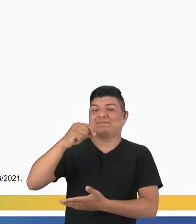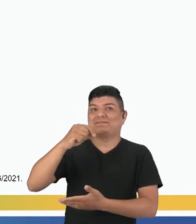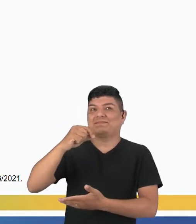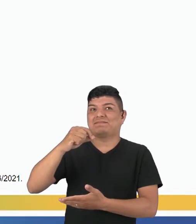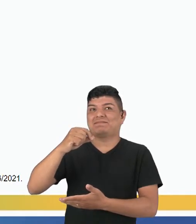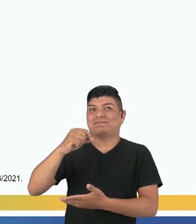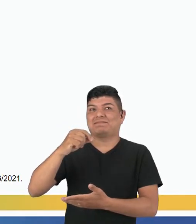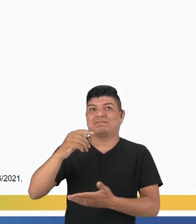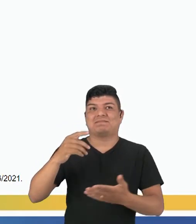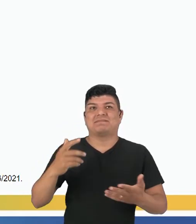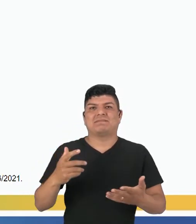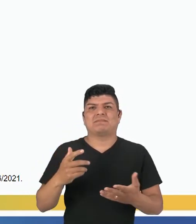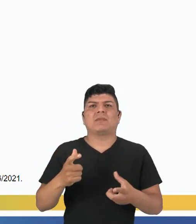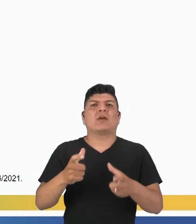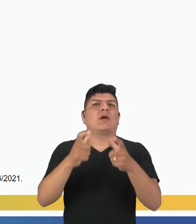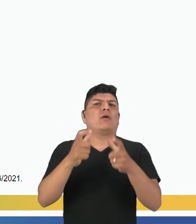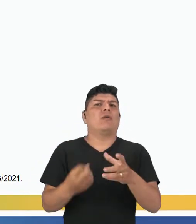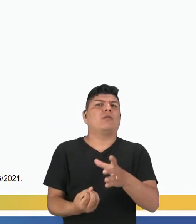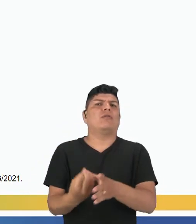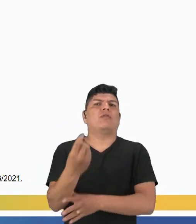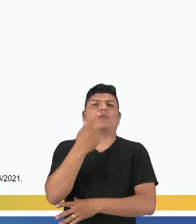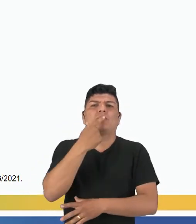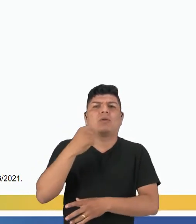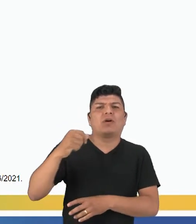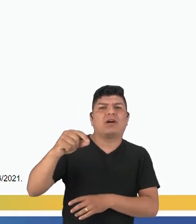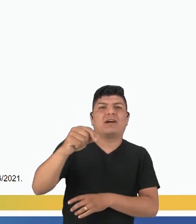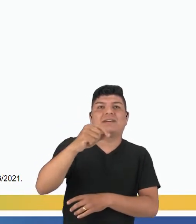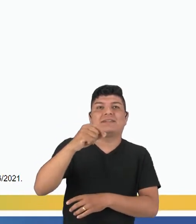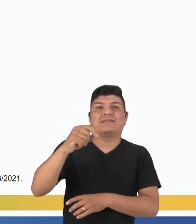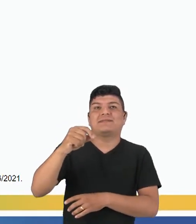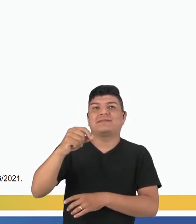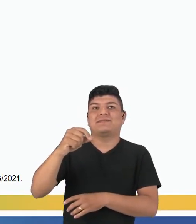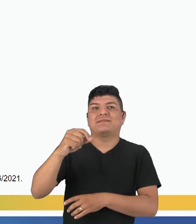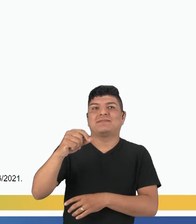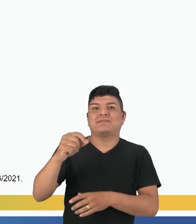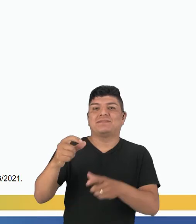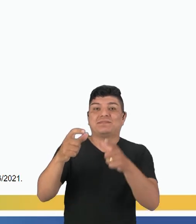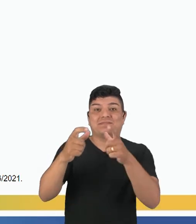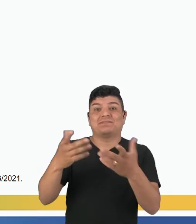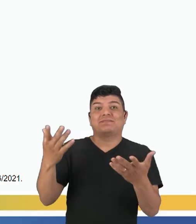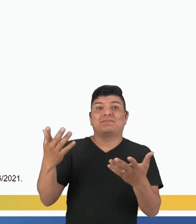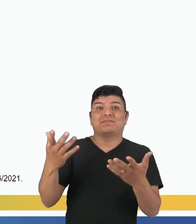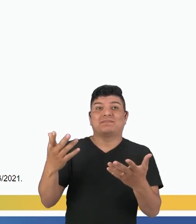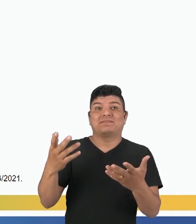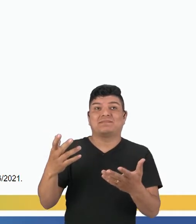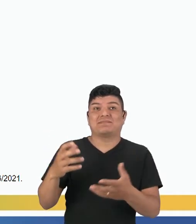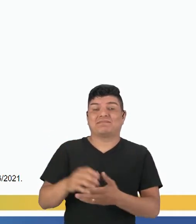mas... de onde vem o sal? Do saleiro. Toma, Kika.